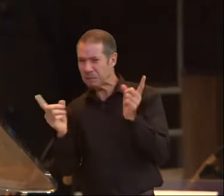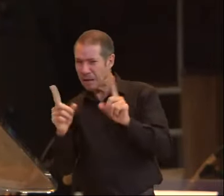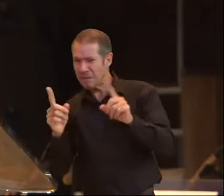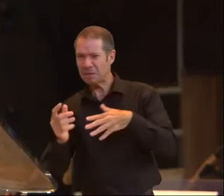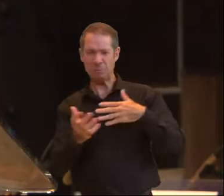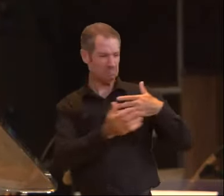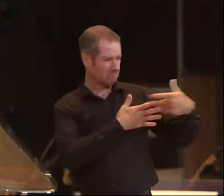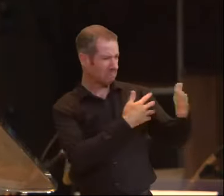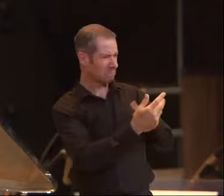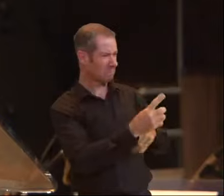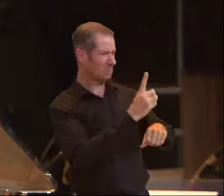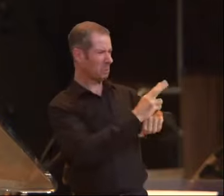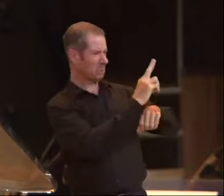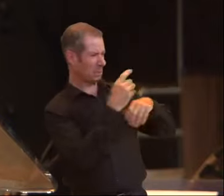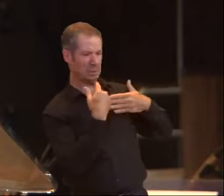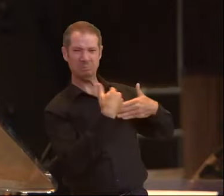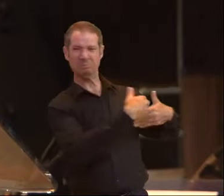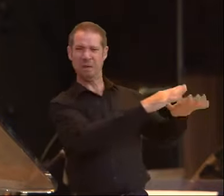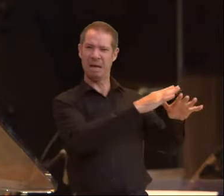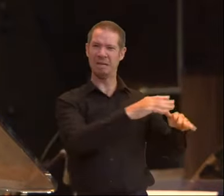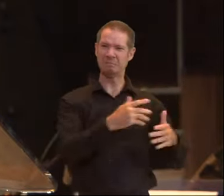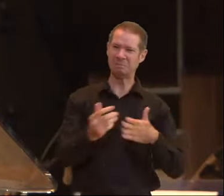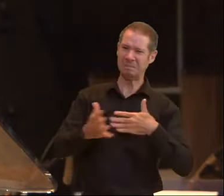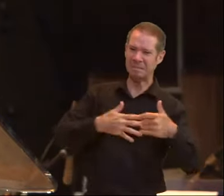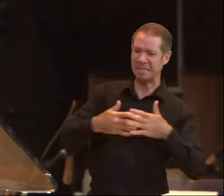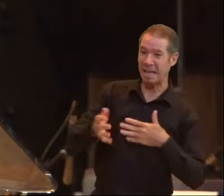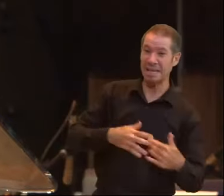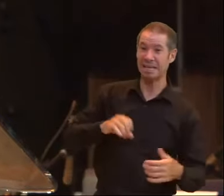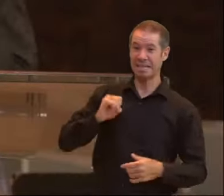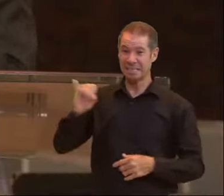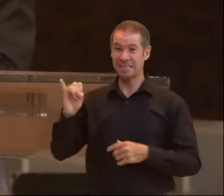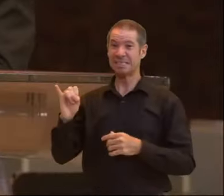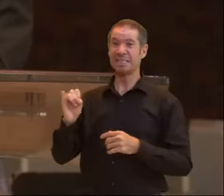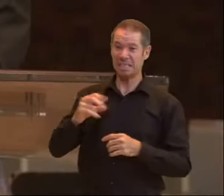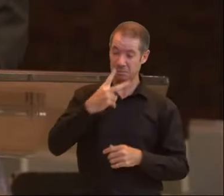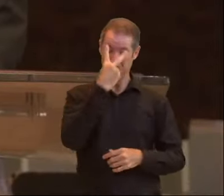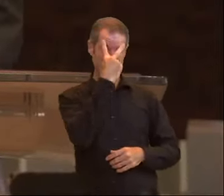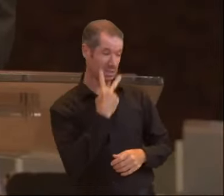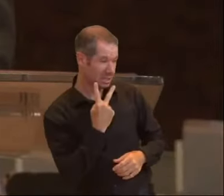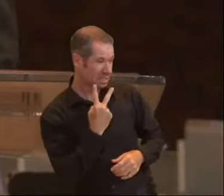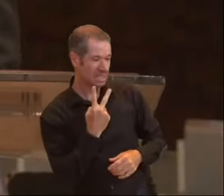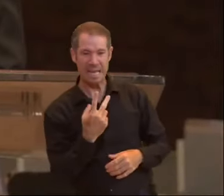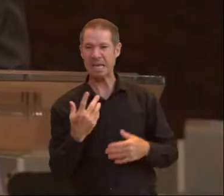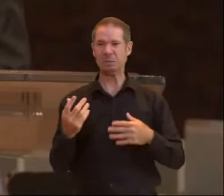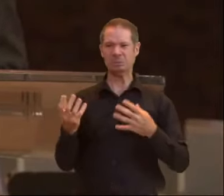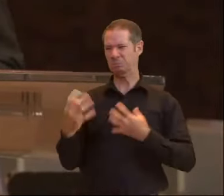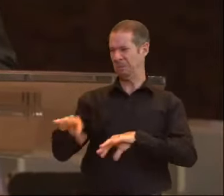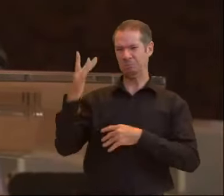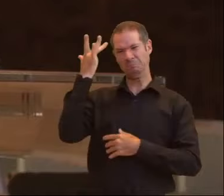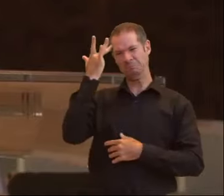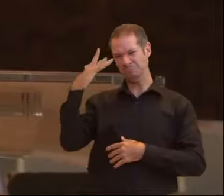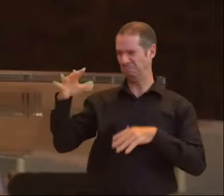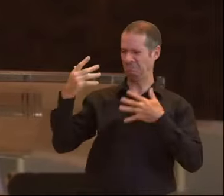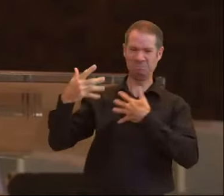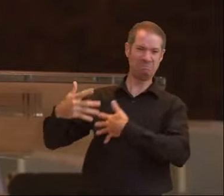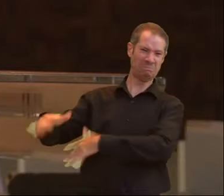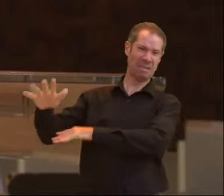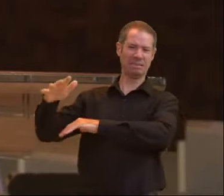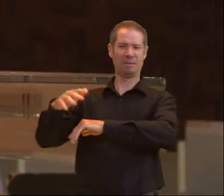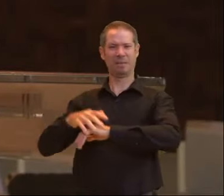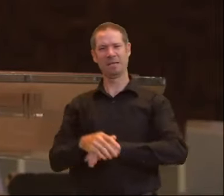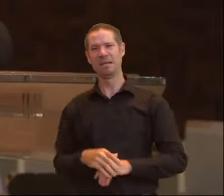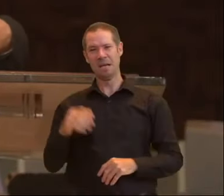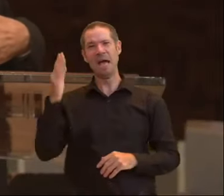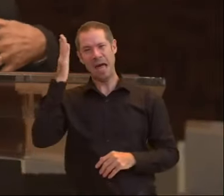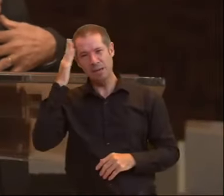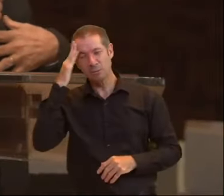aqueles doutores da lei ali. Ele disse: olha, se ele é cego, eu não quero nem saber. Eu